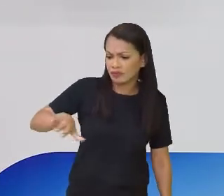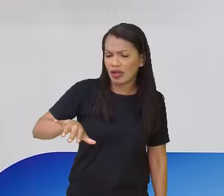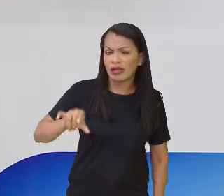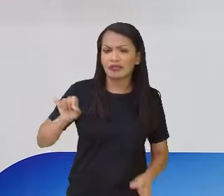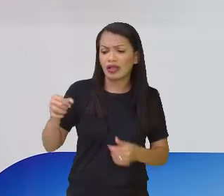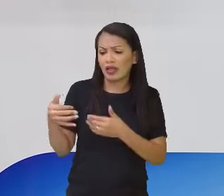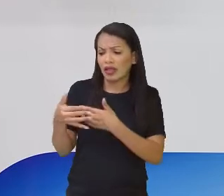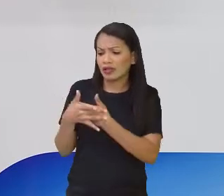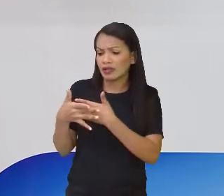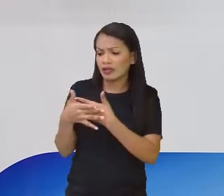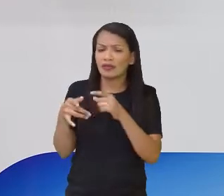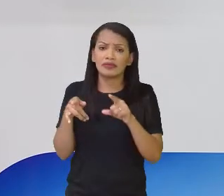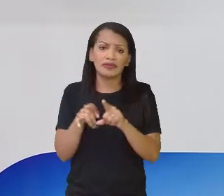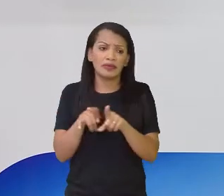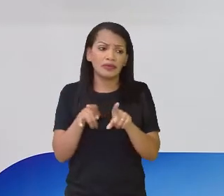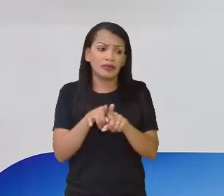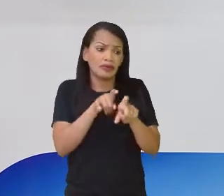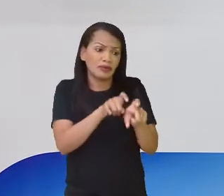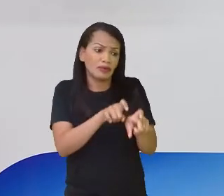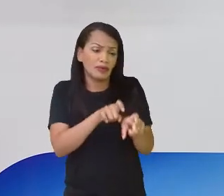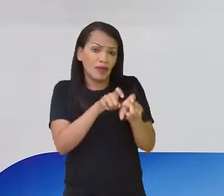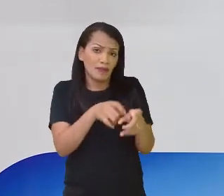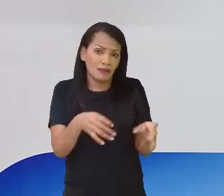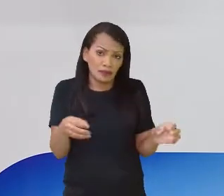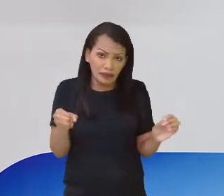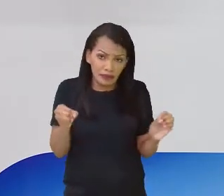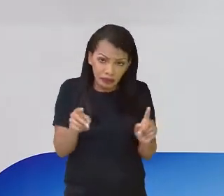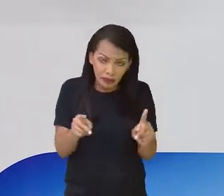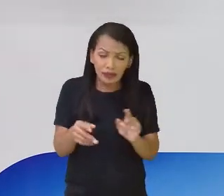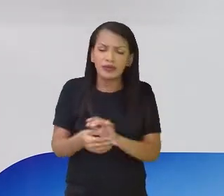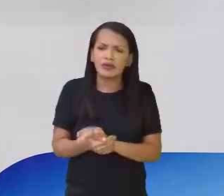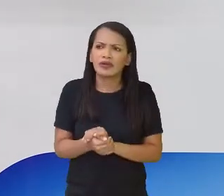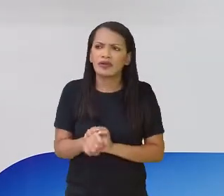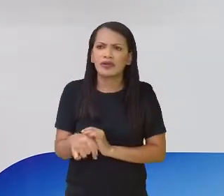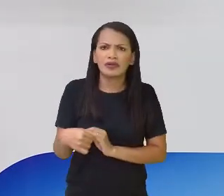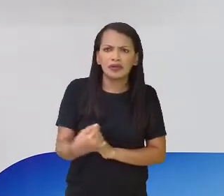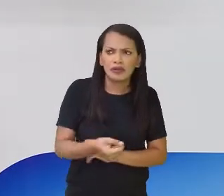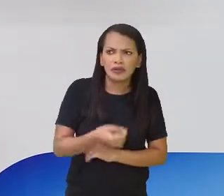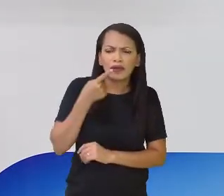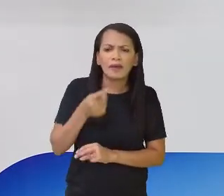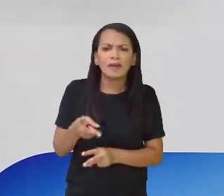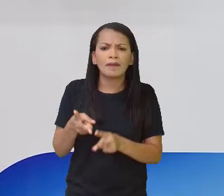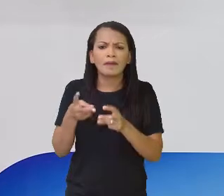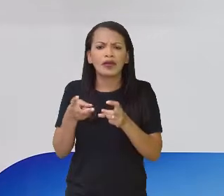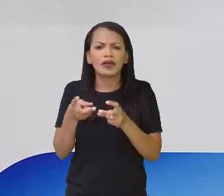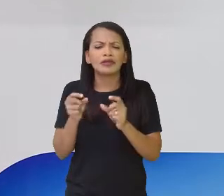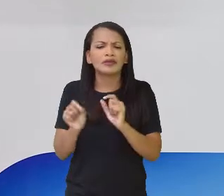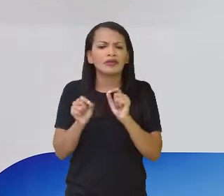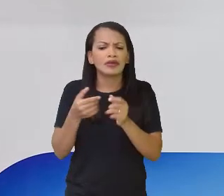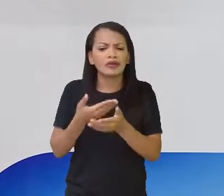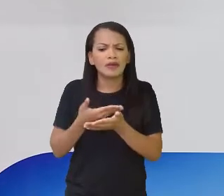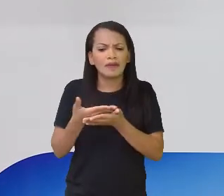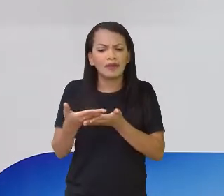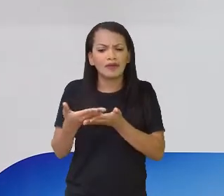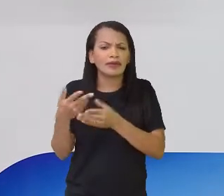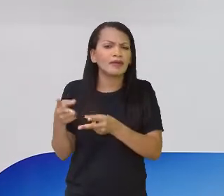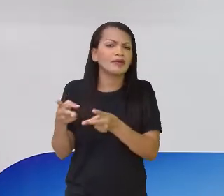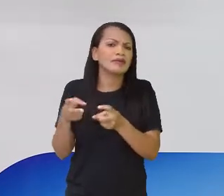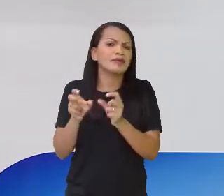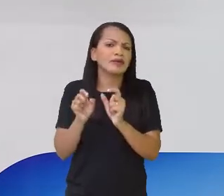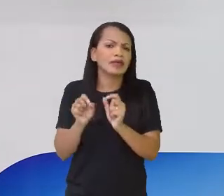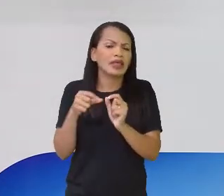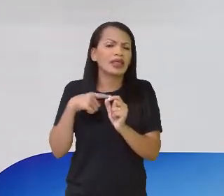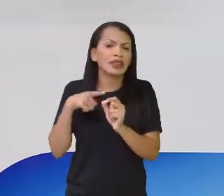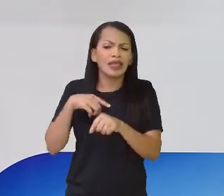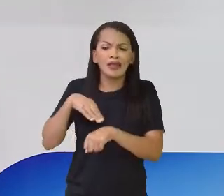o espaço que seria o campo. E quando a gente observa dessa forma, a gente começa a perceber que tem muito